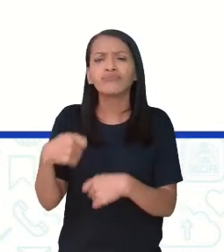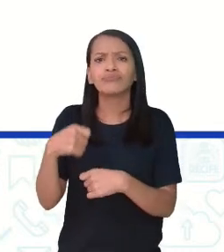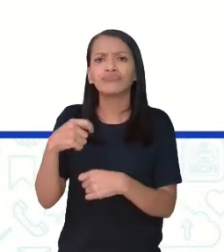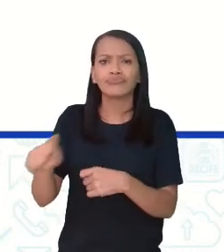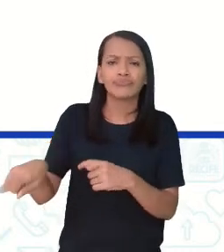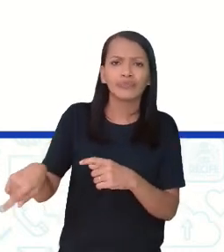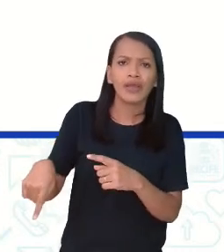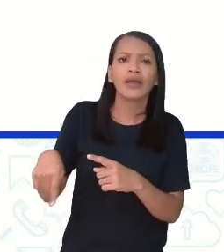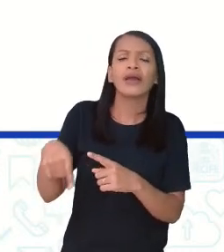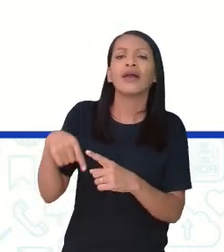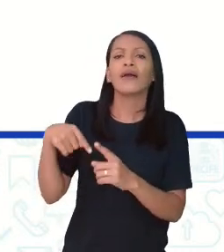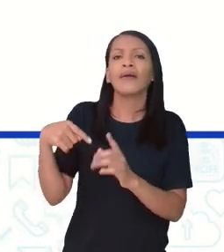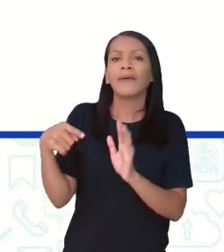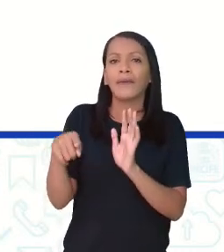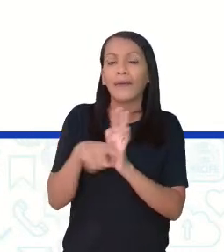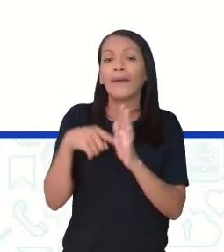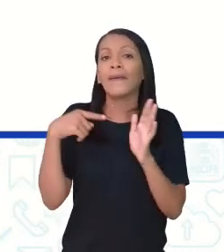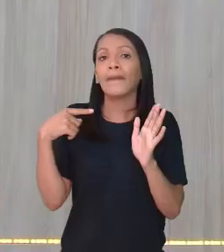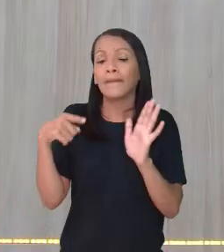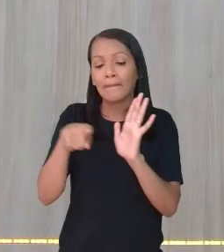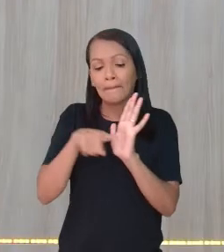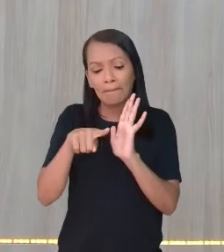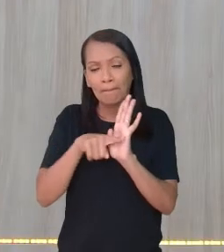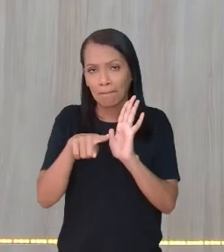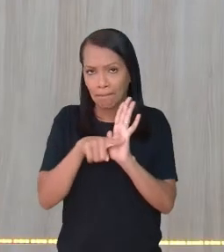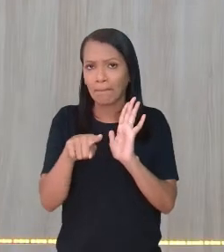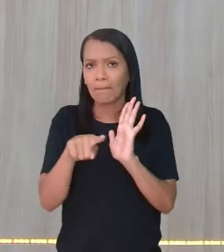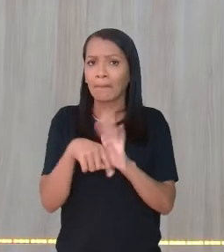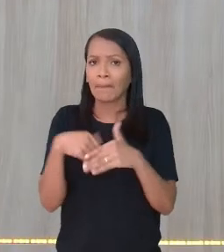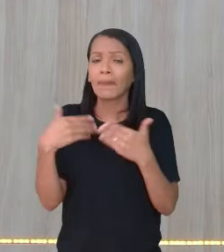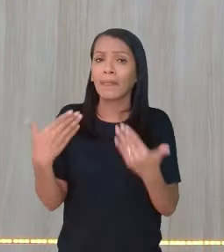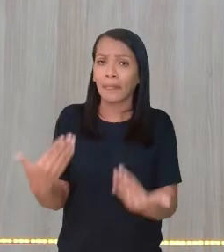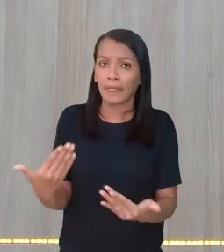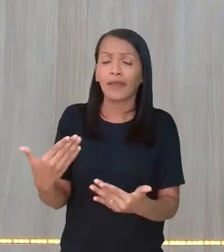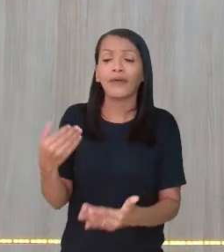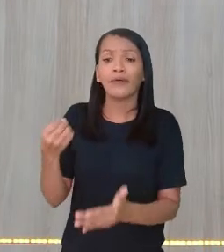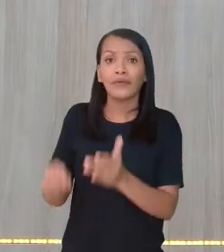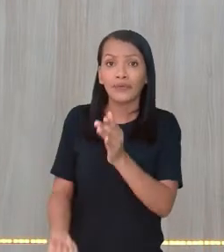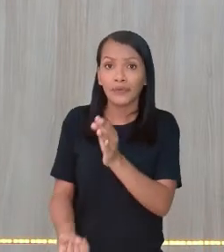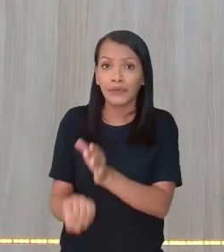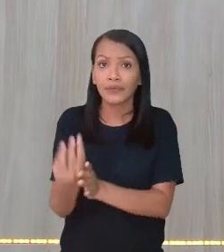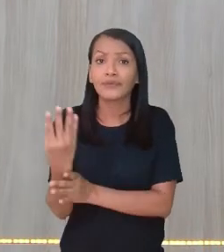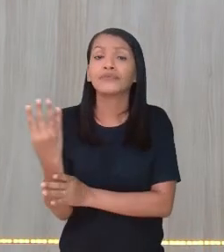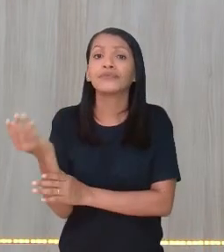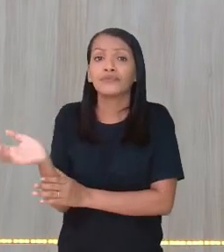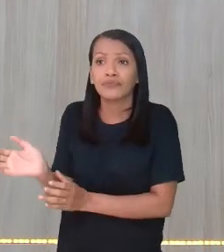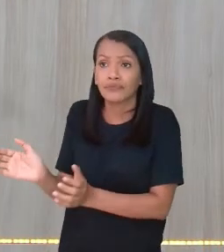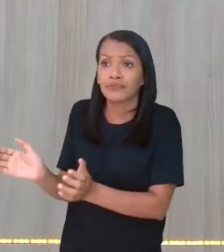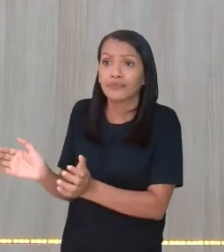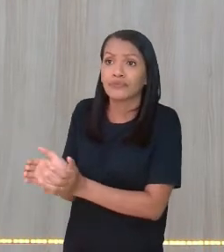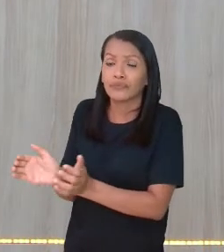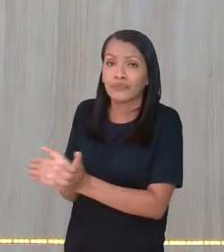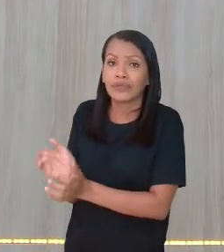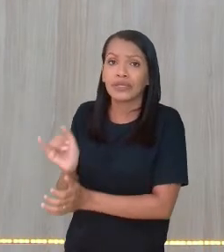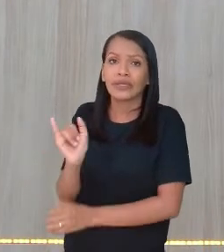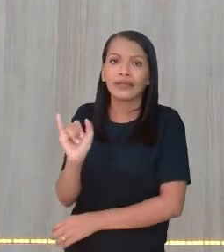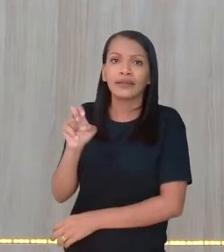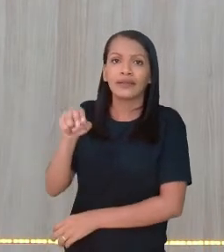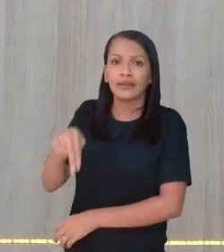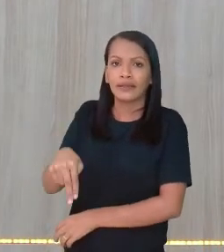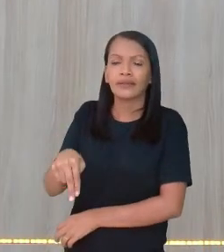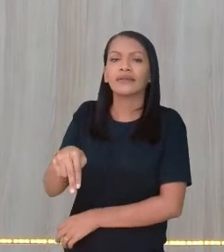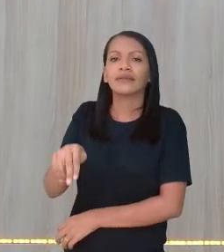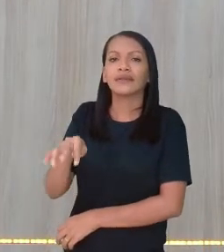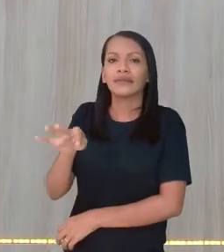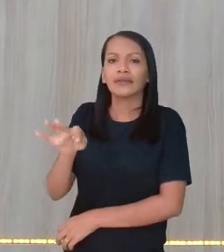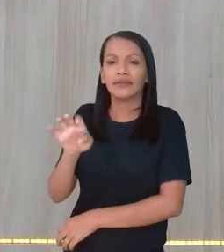subtração, tá, de aparecer os números negativos. Então foi aí que criou o conjunto dos números inteiros, certo?